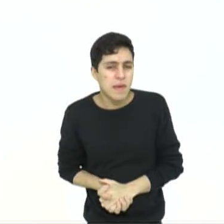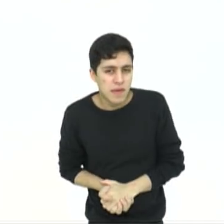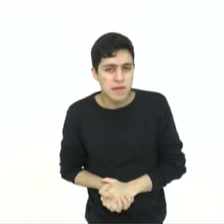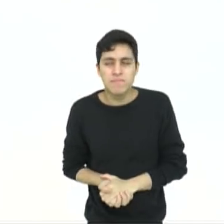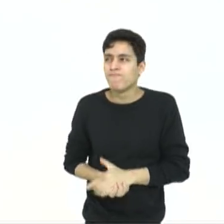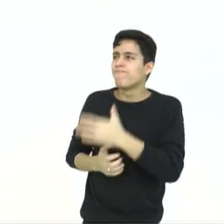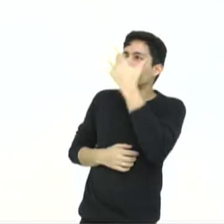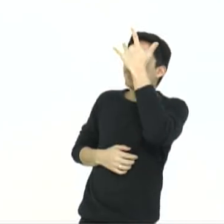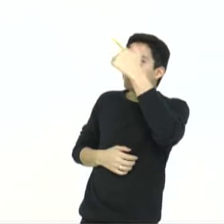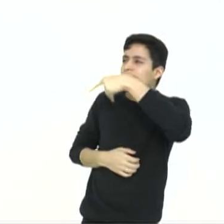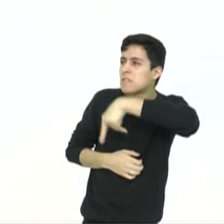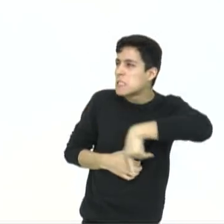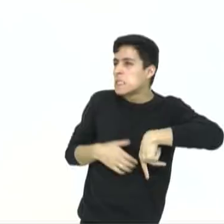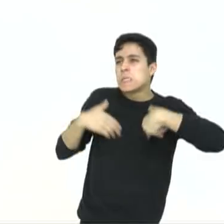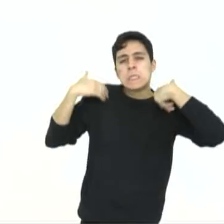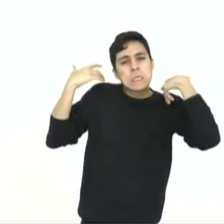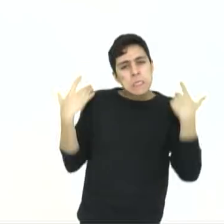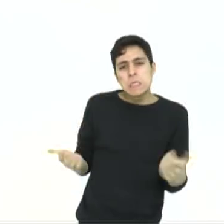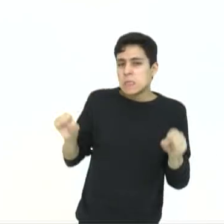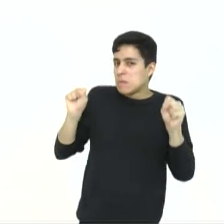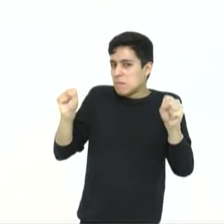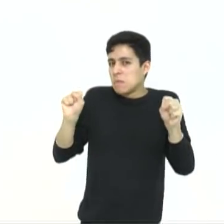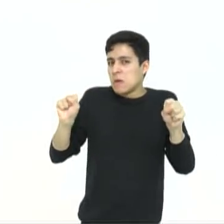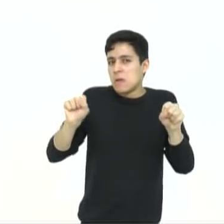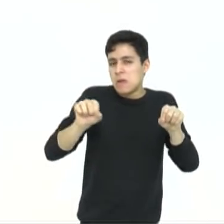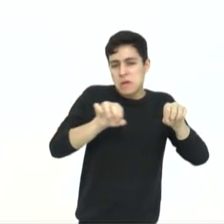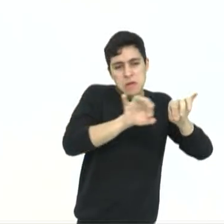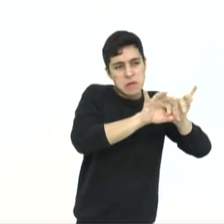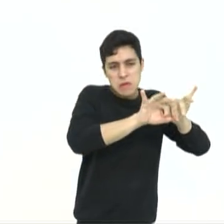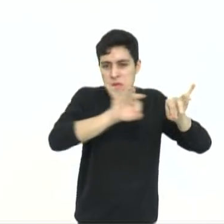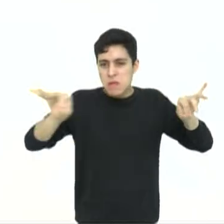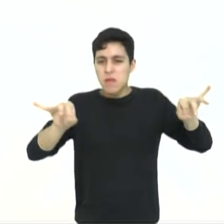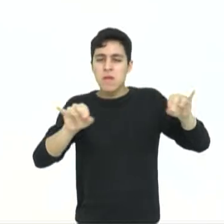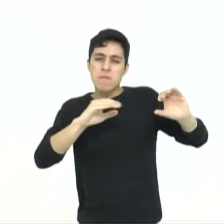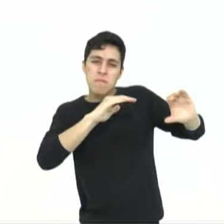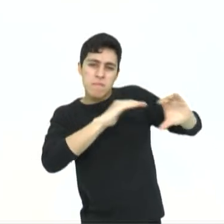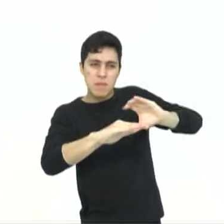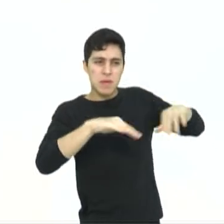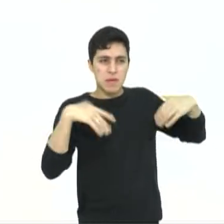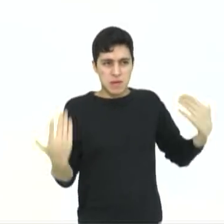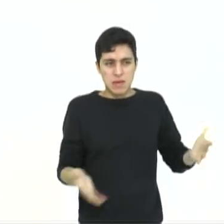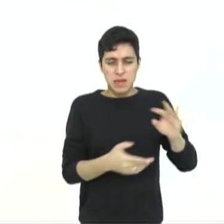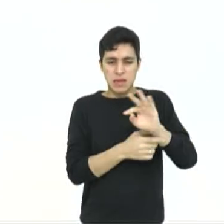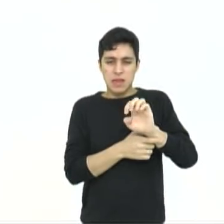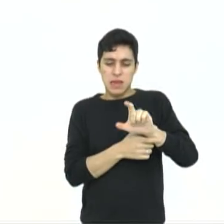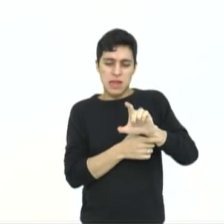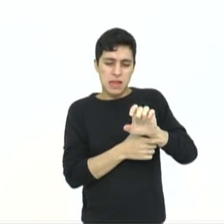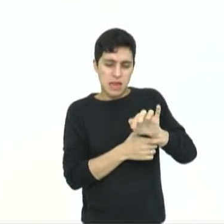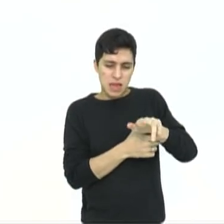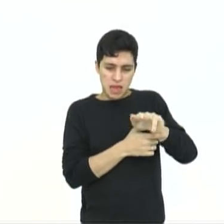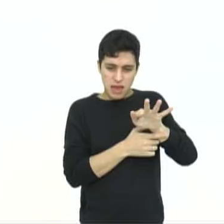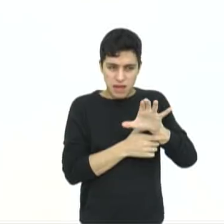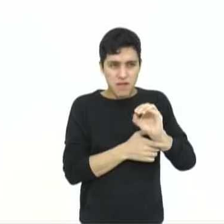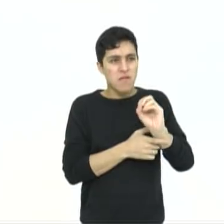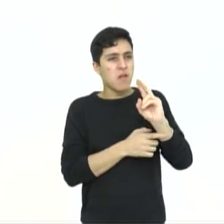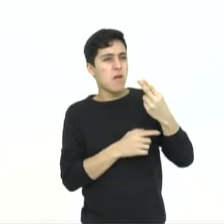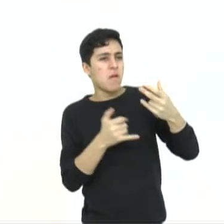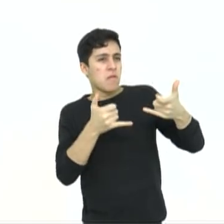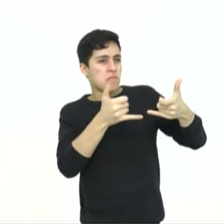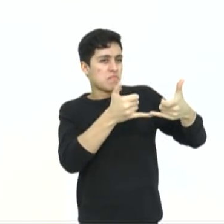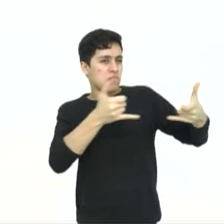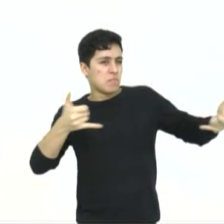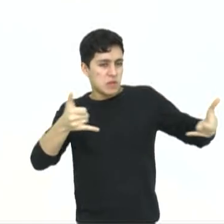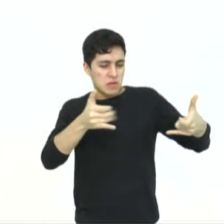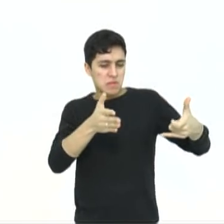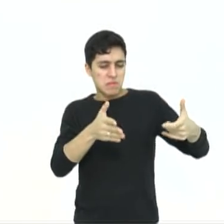Sei, professor. Pode ser um cabo telégrafo, representando também uma ferrovia. O